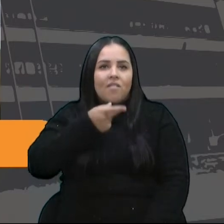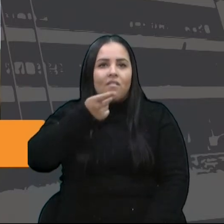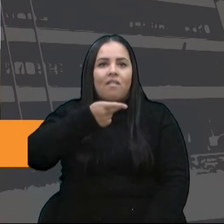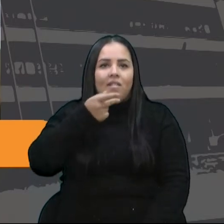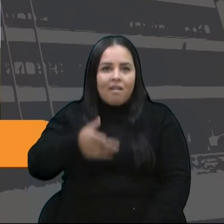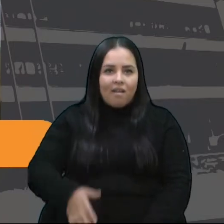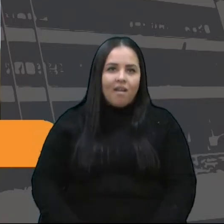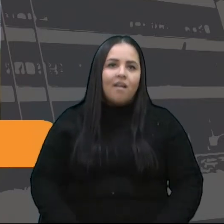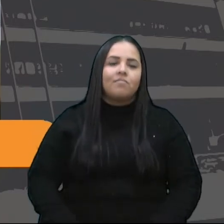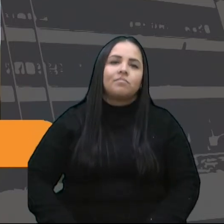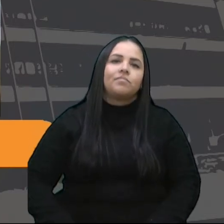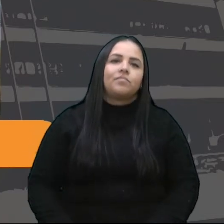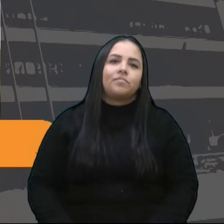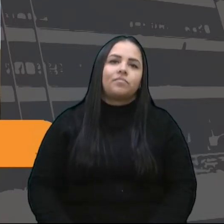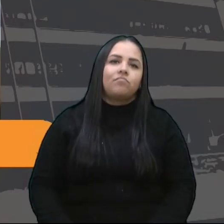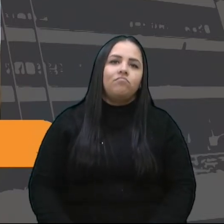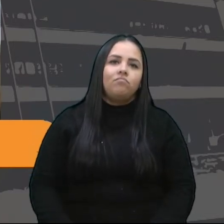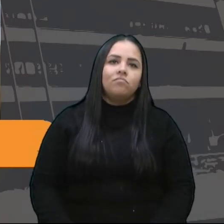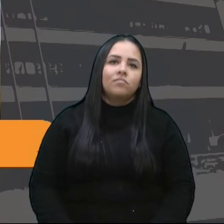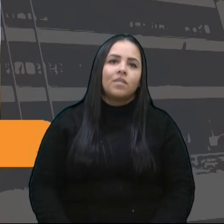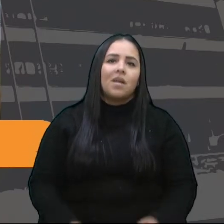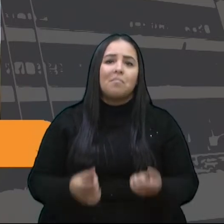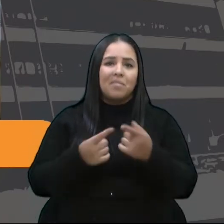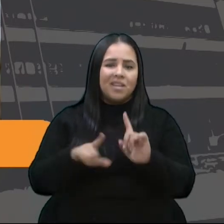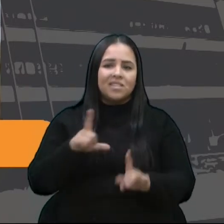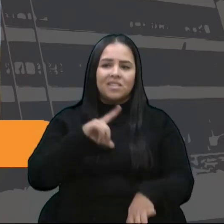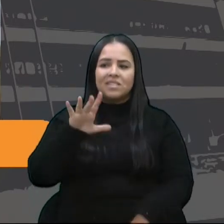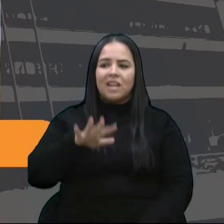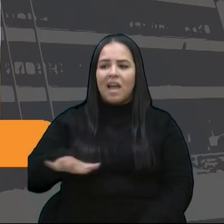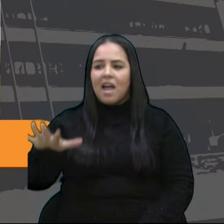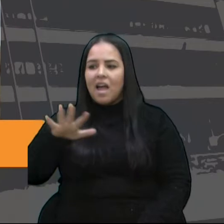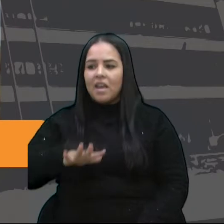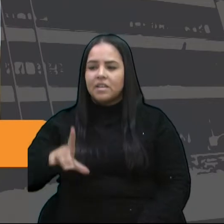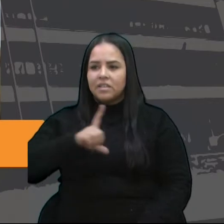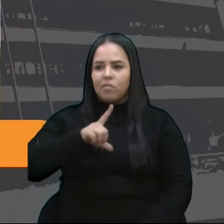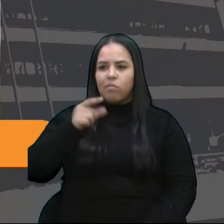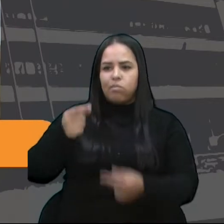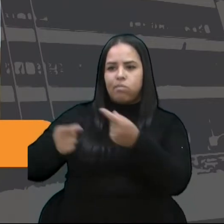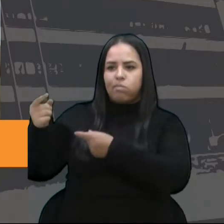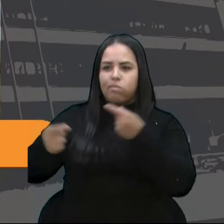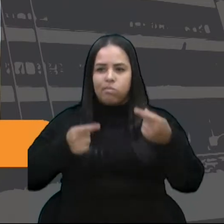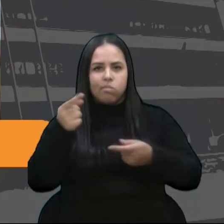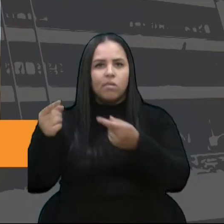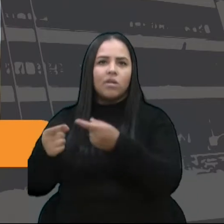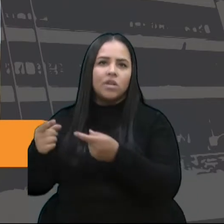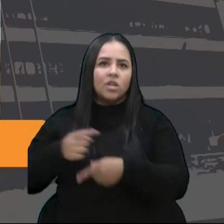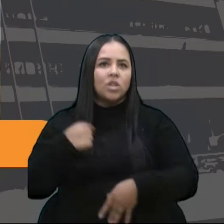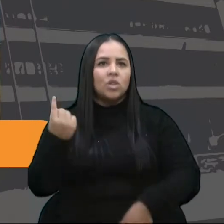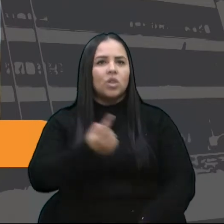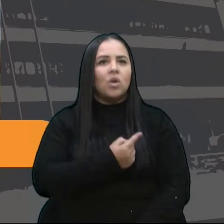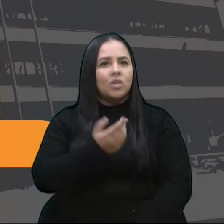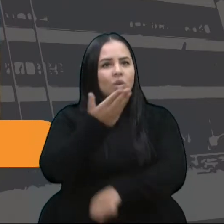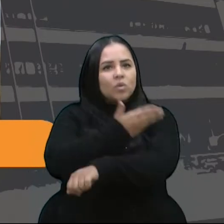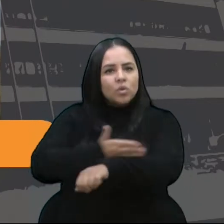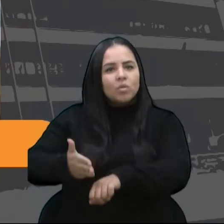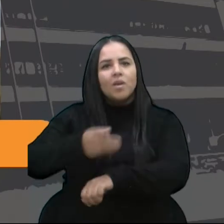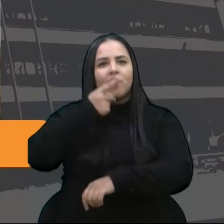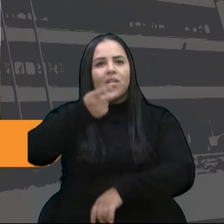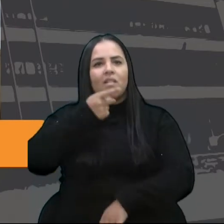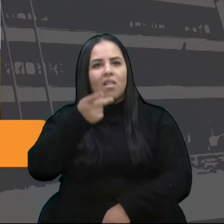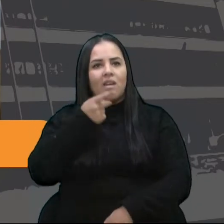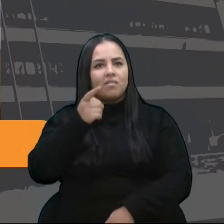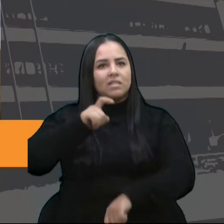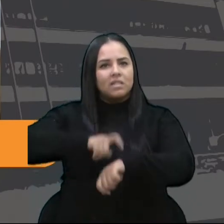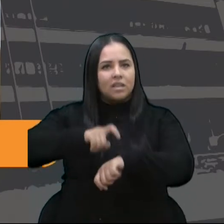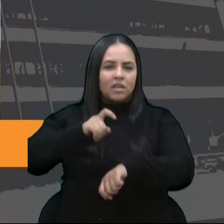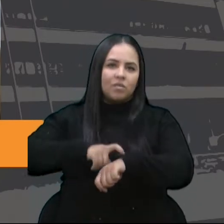de tanta disputa, né? De narrativas, como a gente costuma dizer agora nos últimos tempos, né? Esse